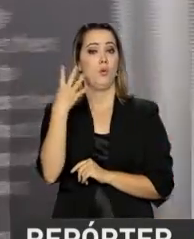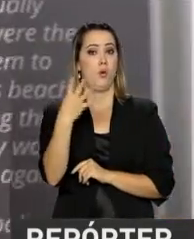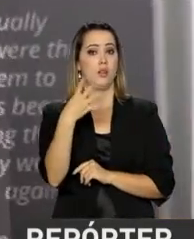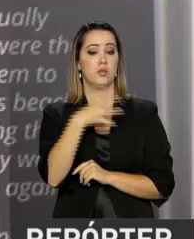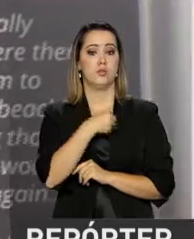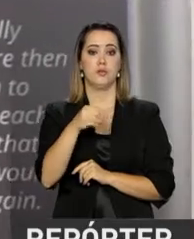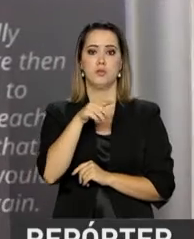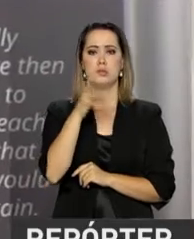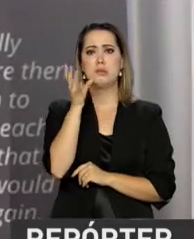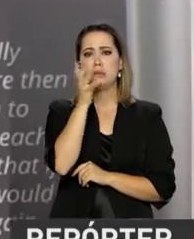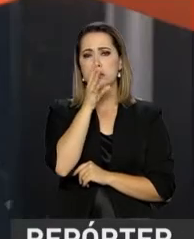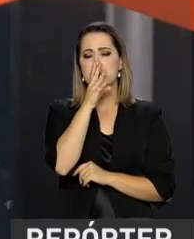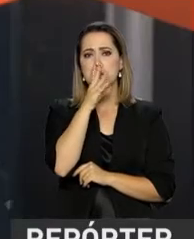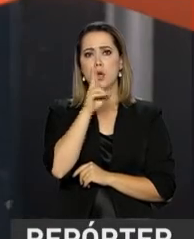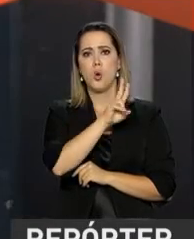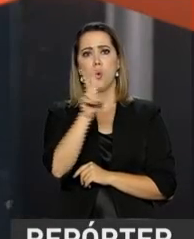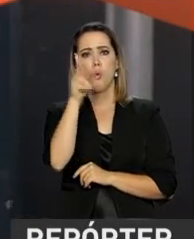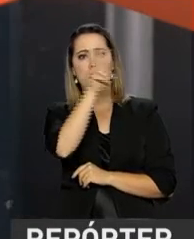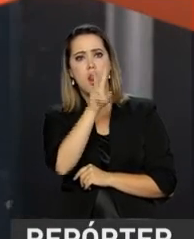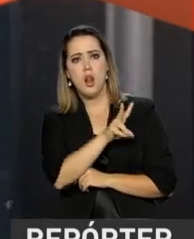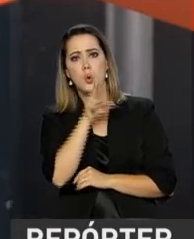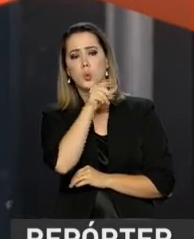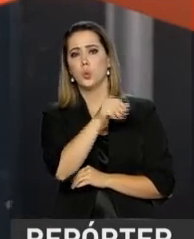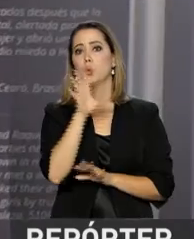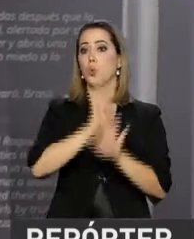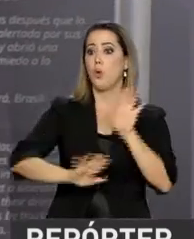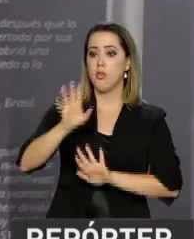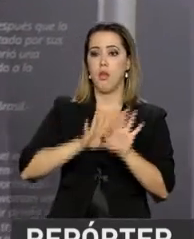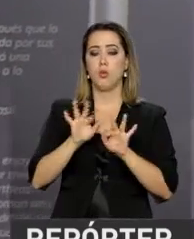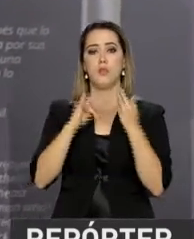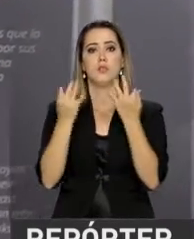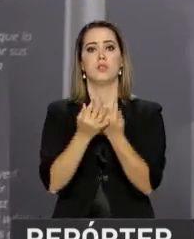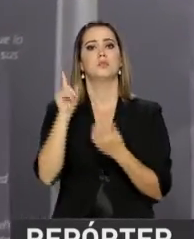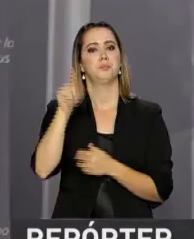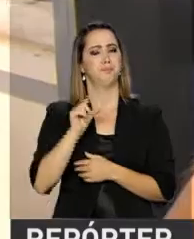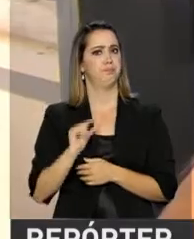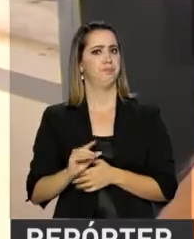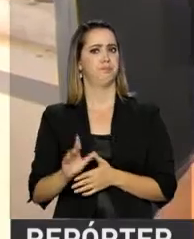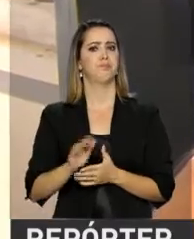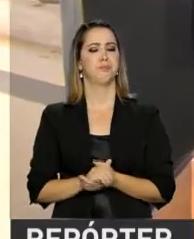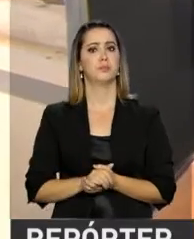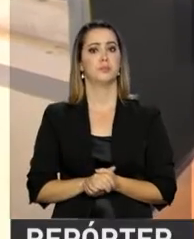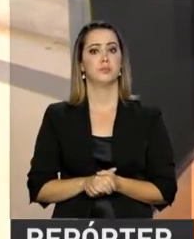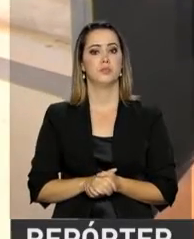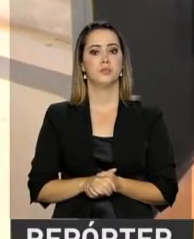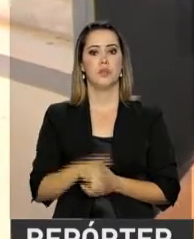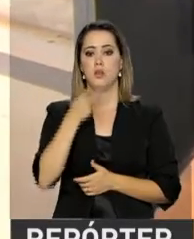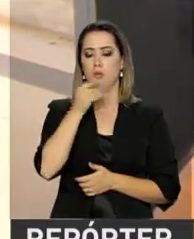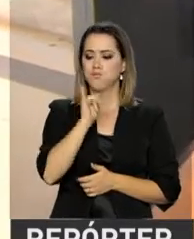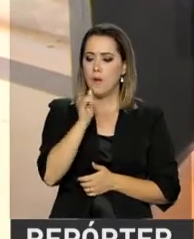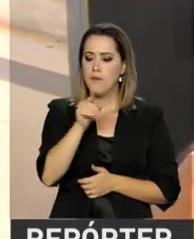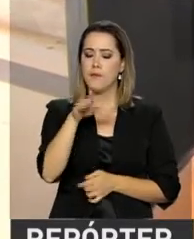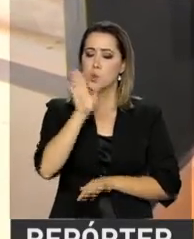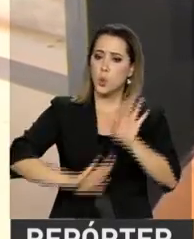que ficou impressionada com os depoimentos que leu e que todo cuidado com a família é pouco a fazer um prêmio mas cuidado